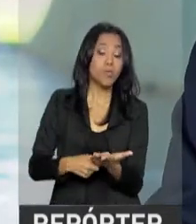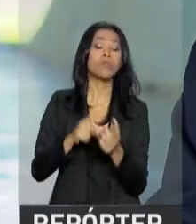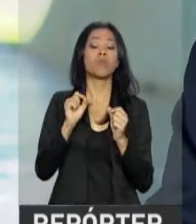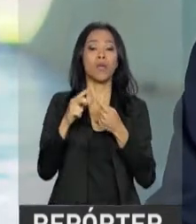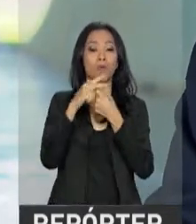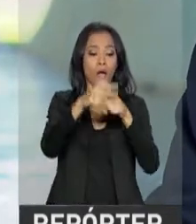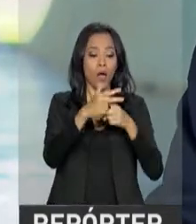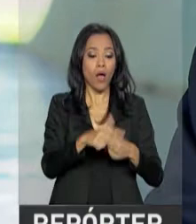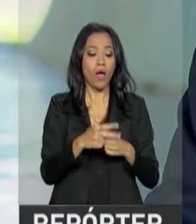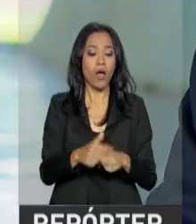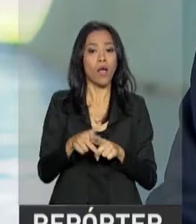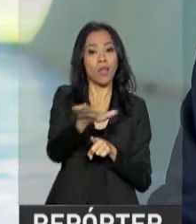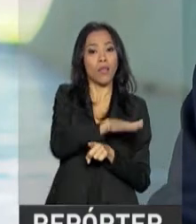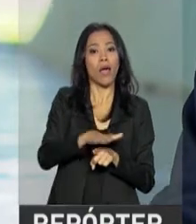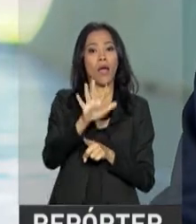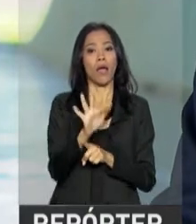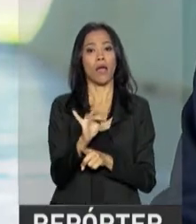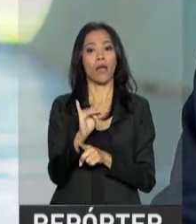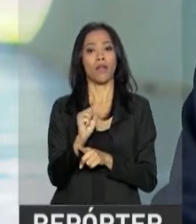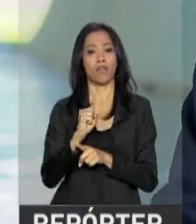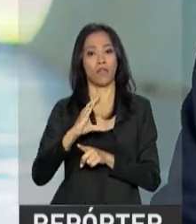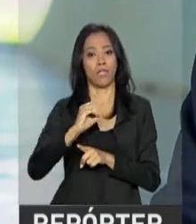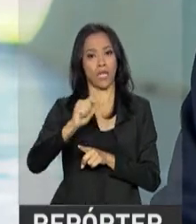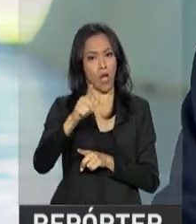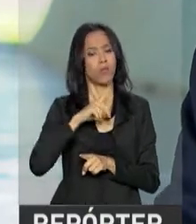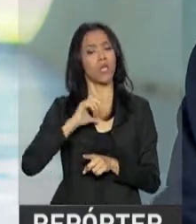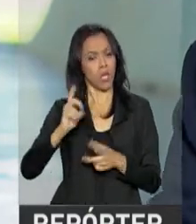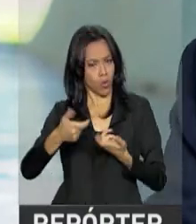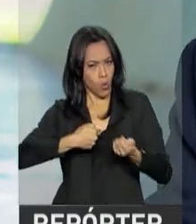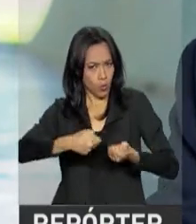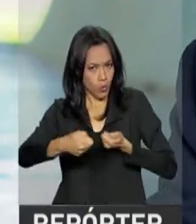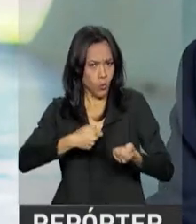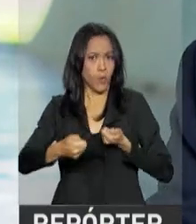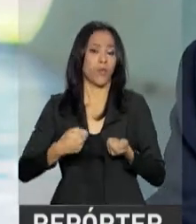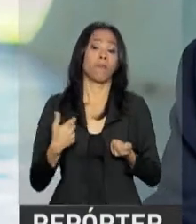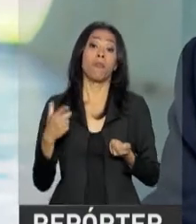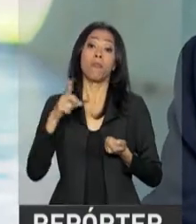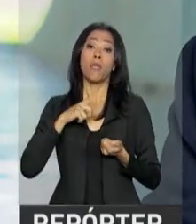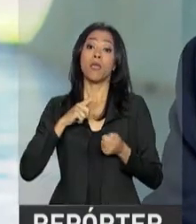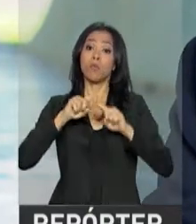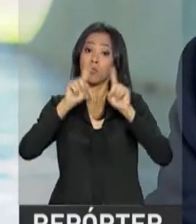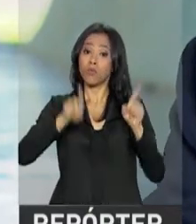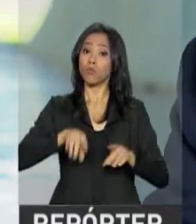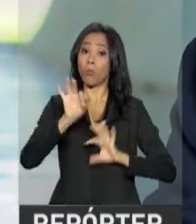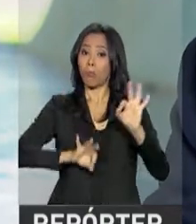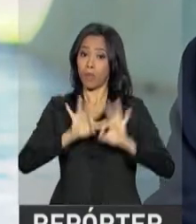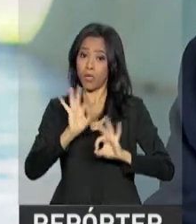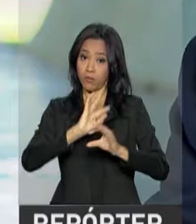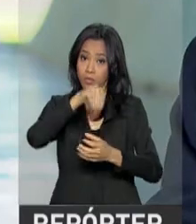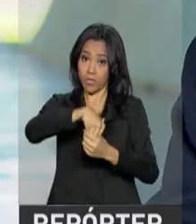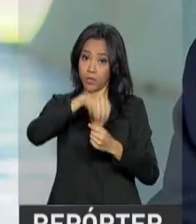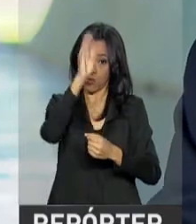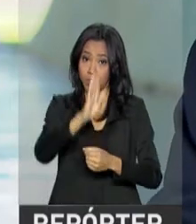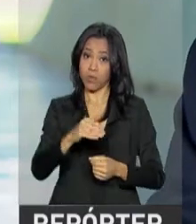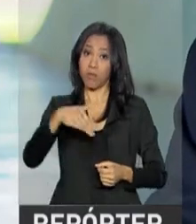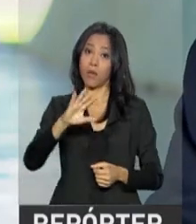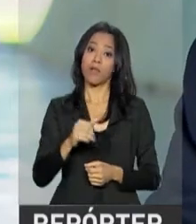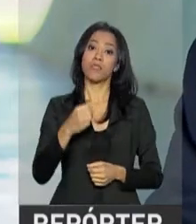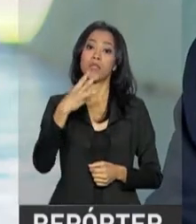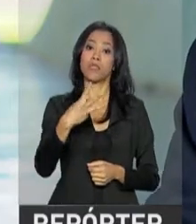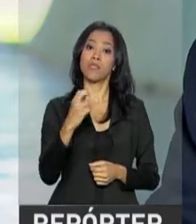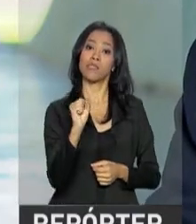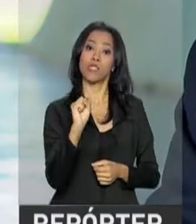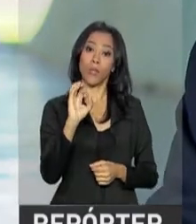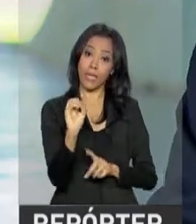está inteiramente sob controle você veja roseana que nós temos no plano externo nós temos mais de 380 bilhões de